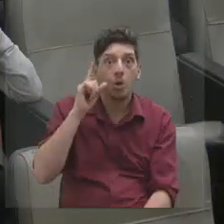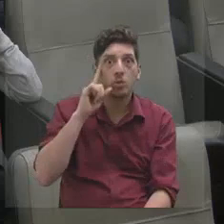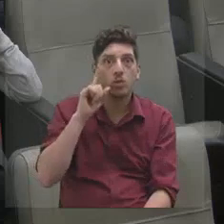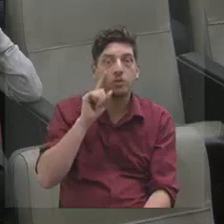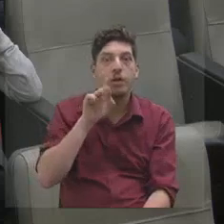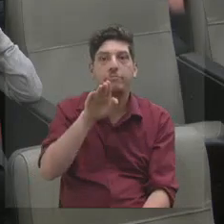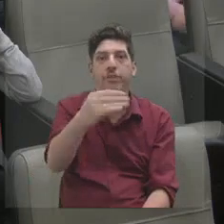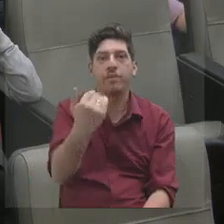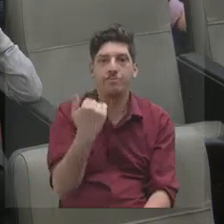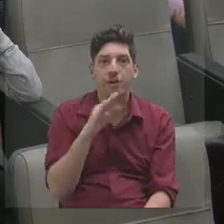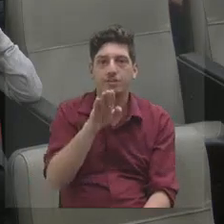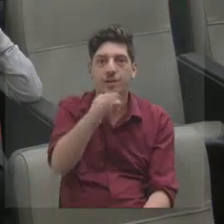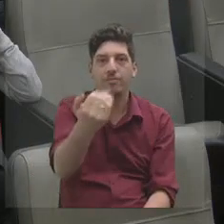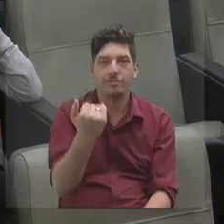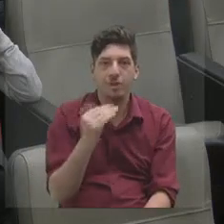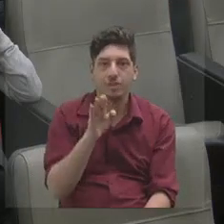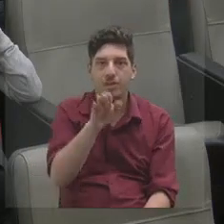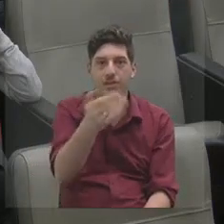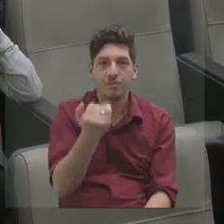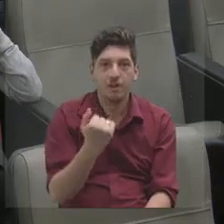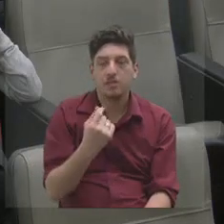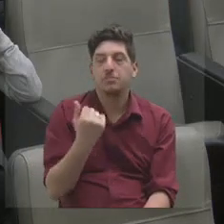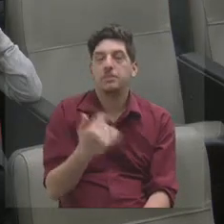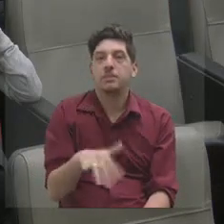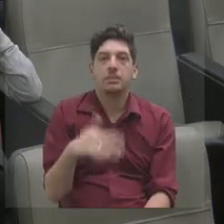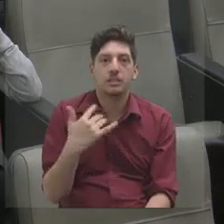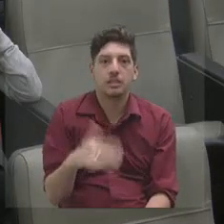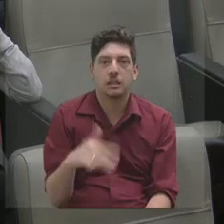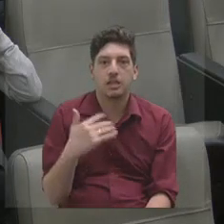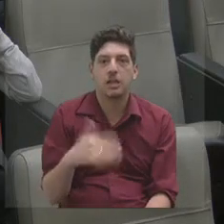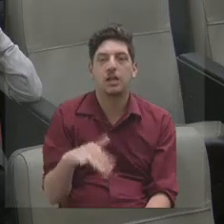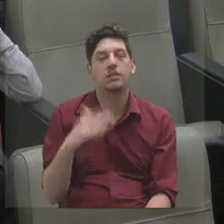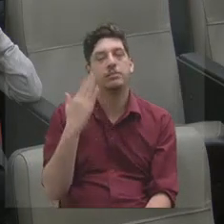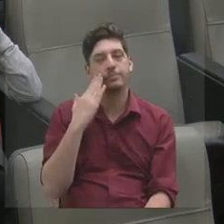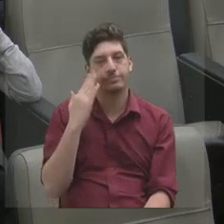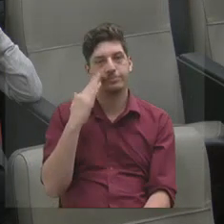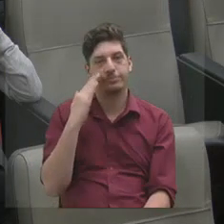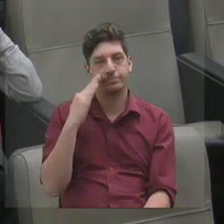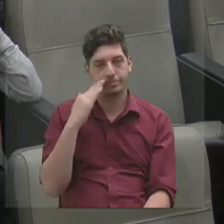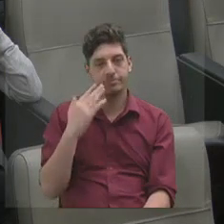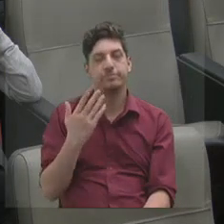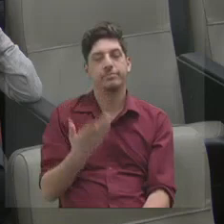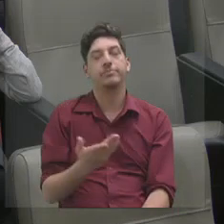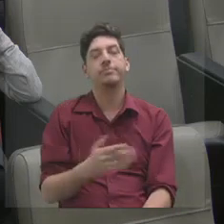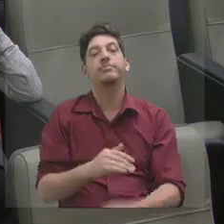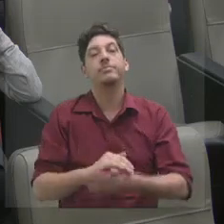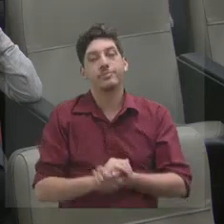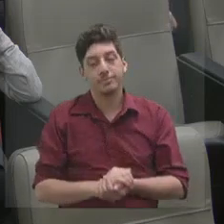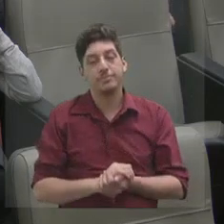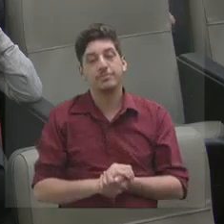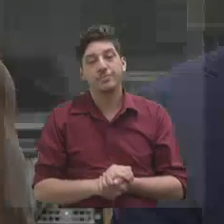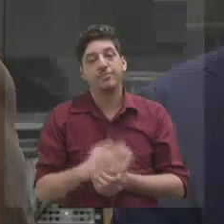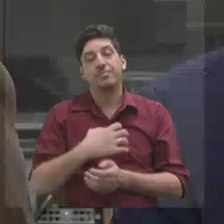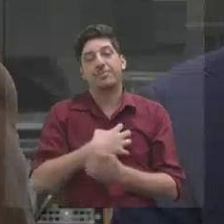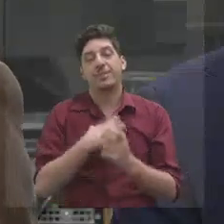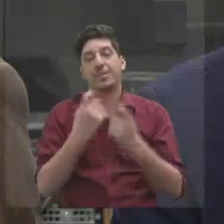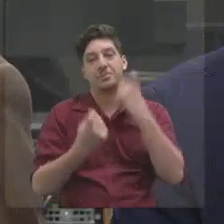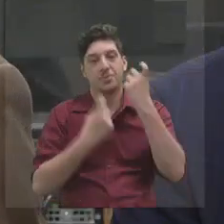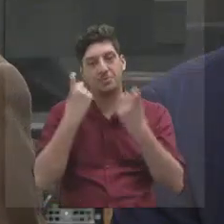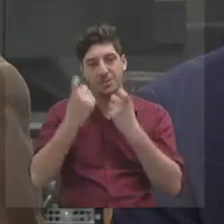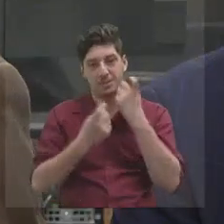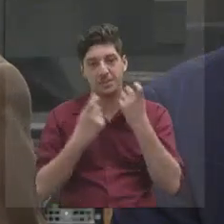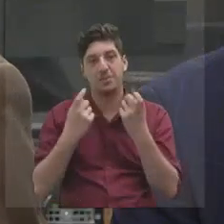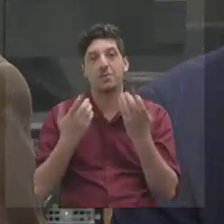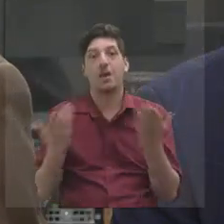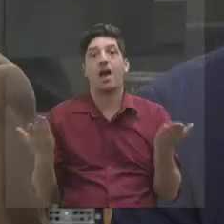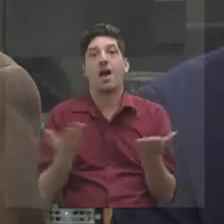mercadoria que circula pela região ela é considerável esse valor e o que me preocupa mais é até o momento